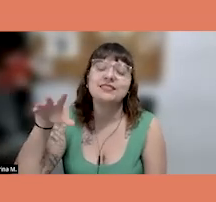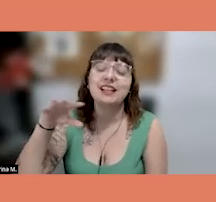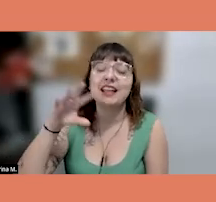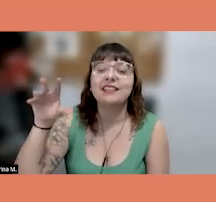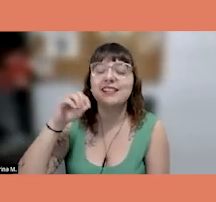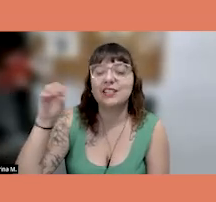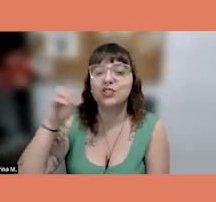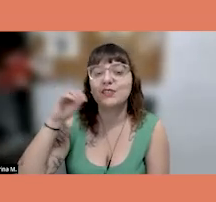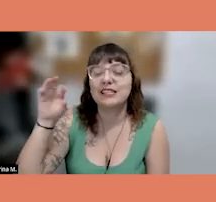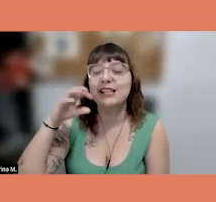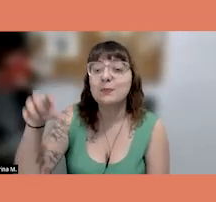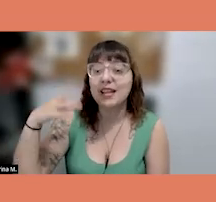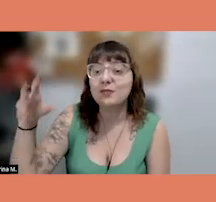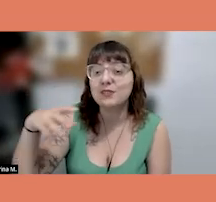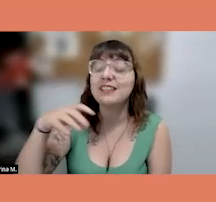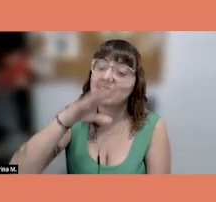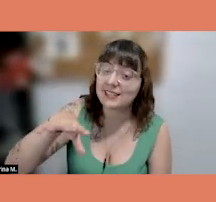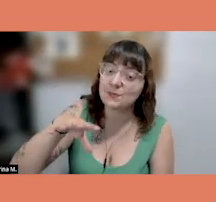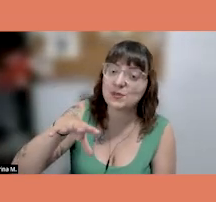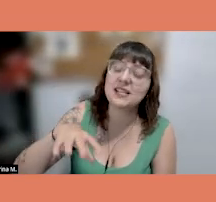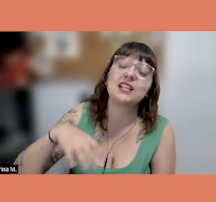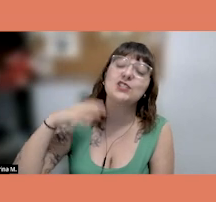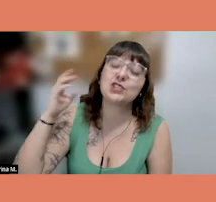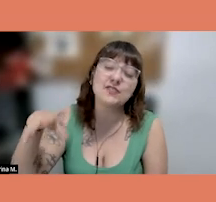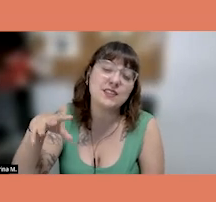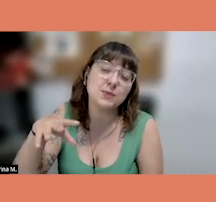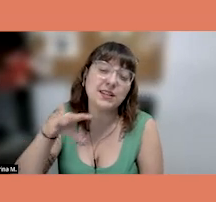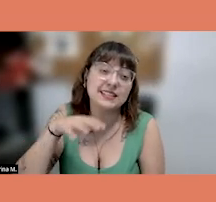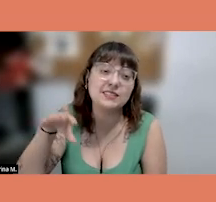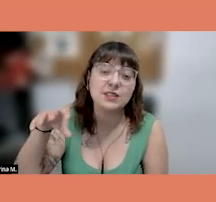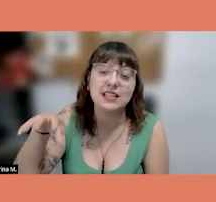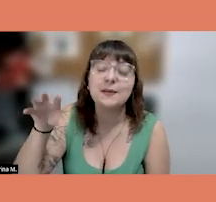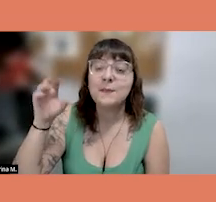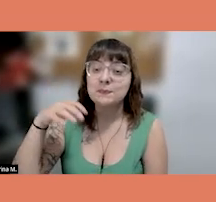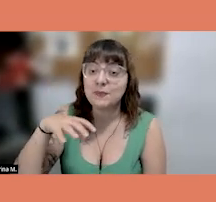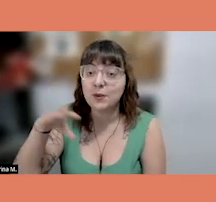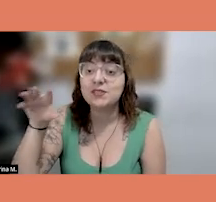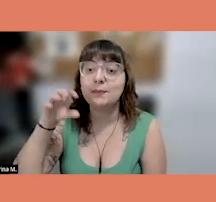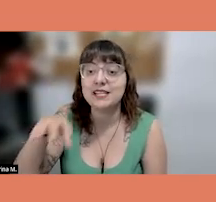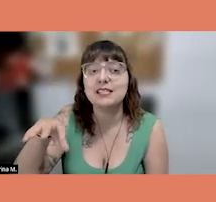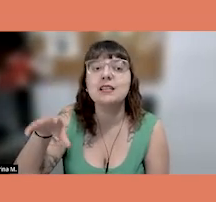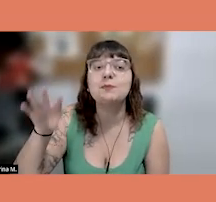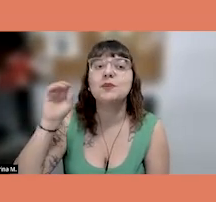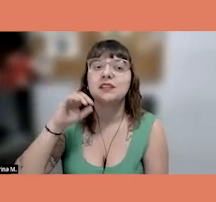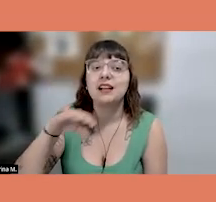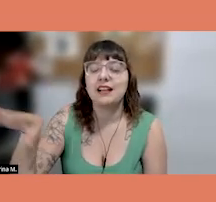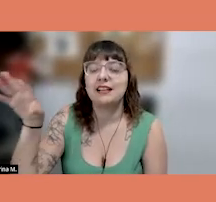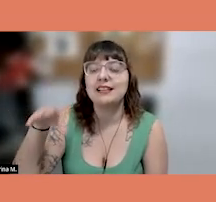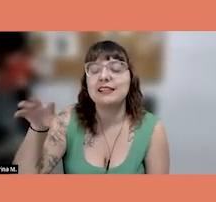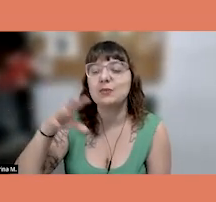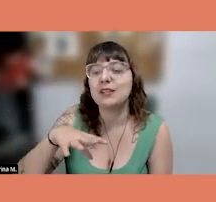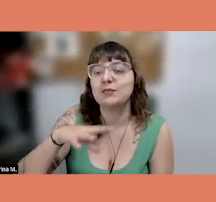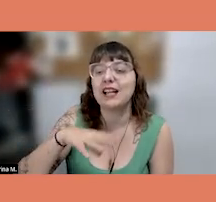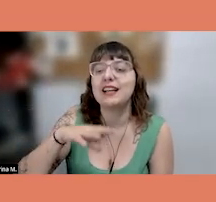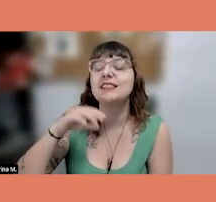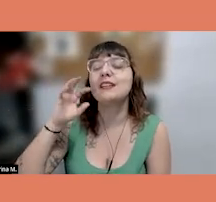Então, é interessante você saber que tem essa possibilidade. A gente não vai explorar tanto aqui, pelo menos a princípio, a